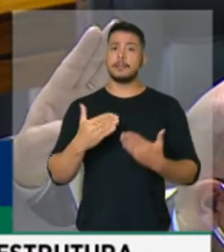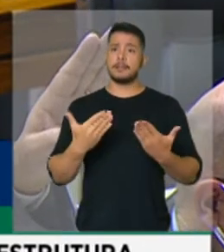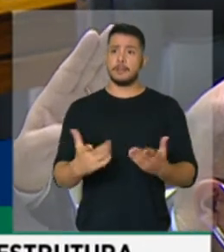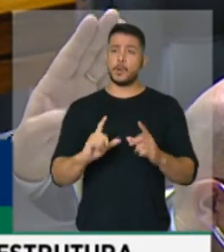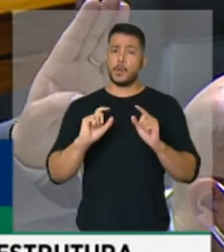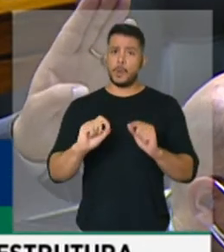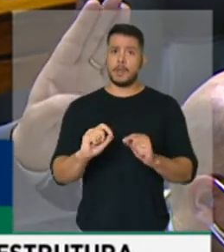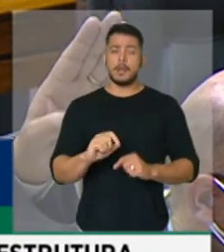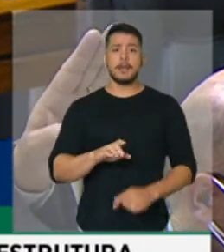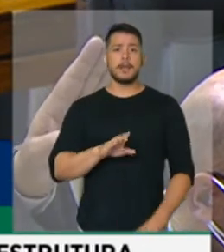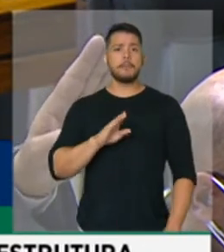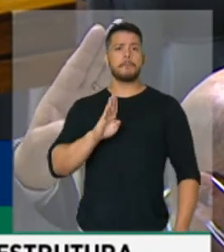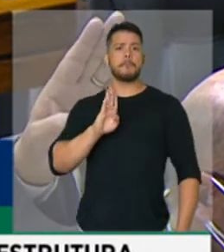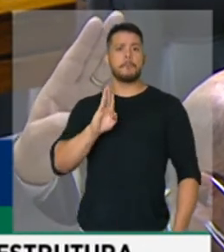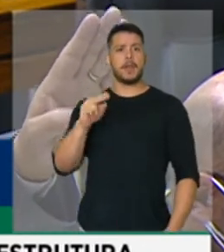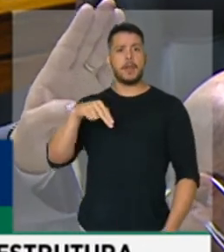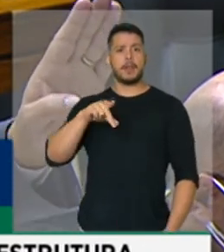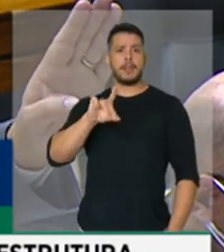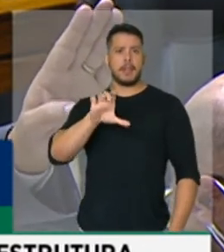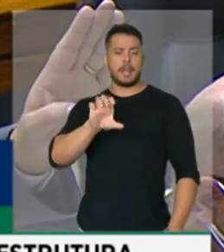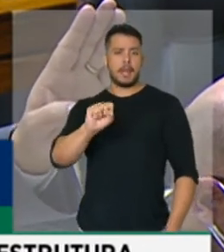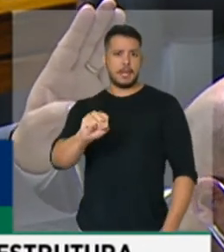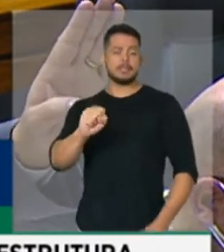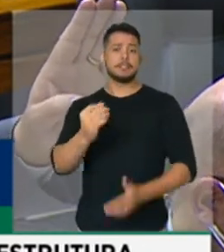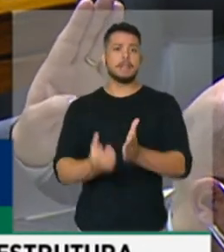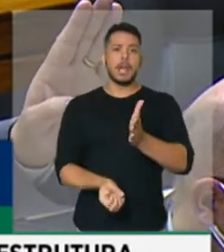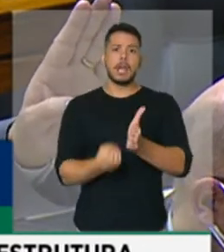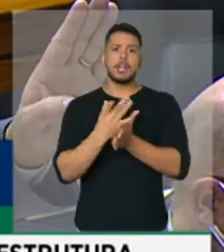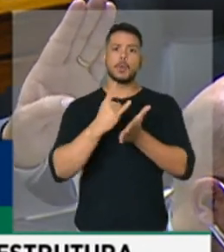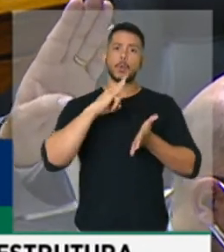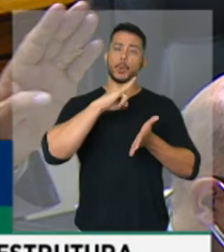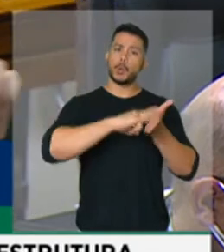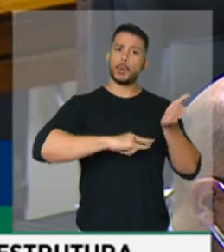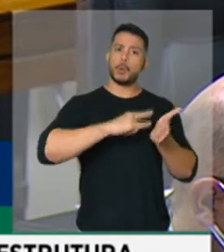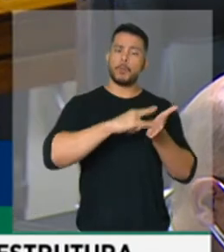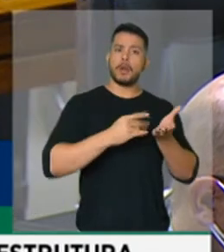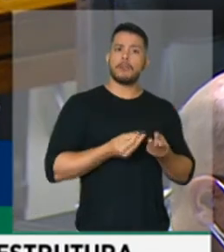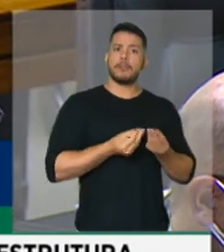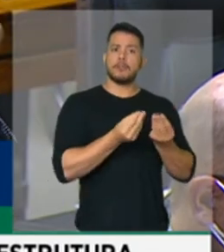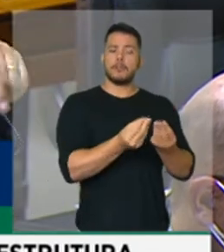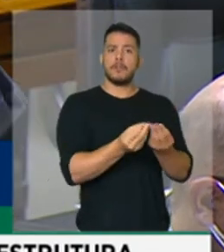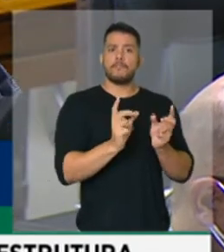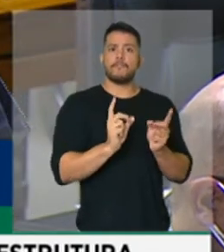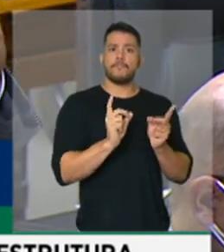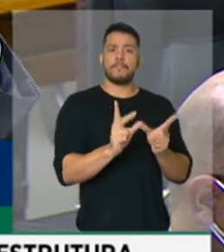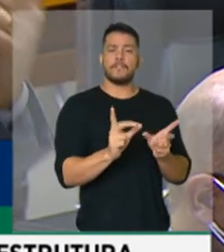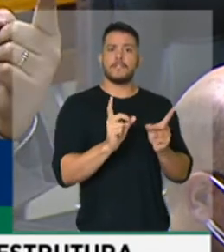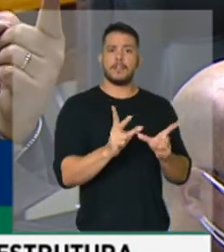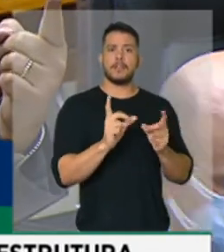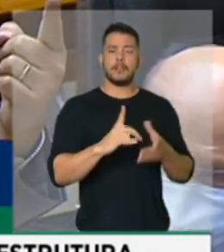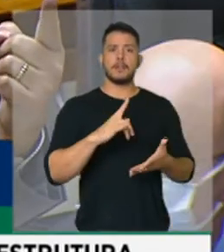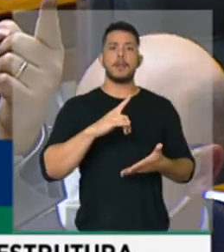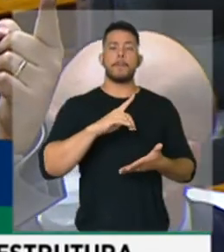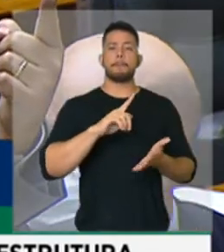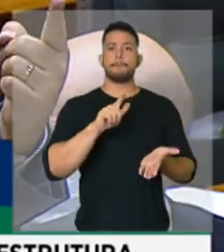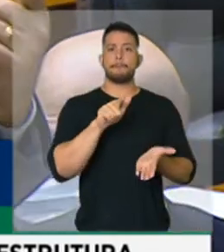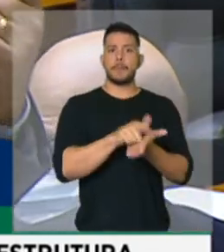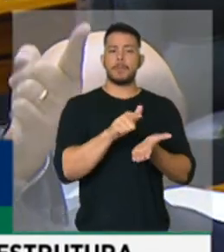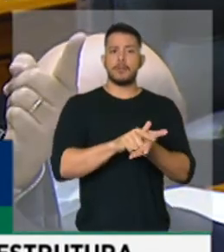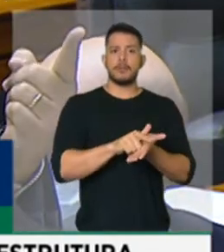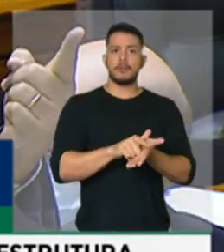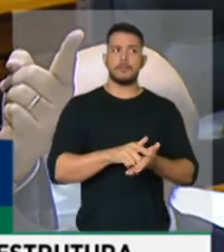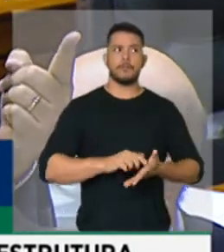mas é para vender o patrimônio público. Não é, deputado Arnaldo Jardim, para gerar um novo megawatt